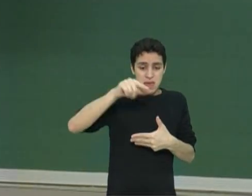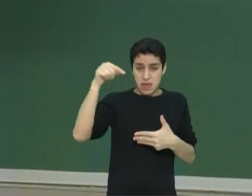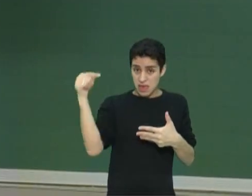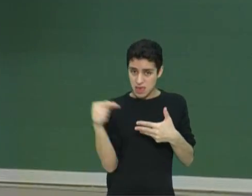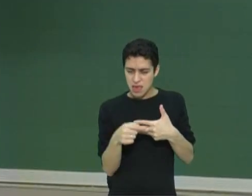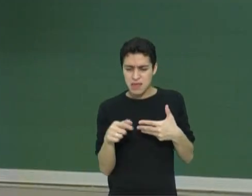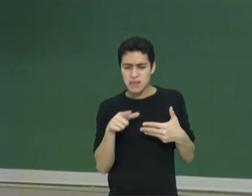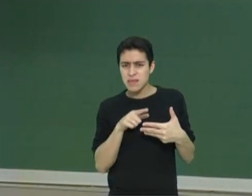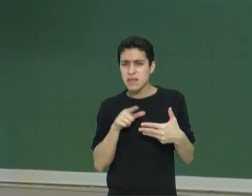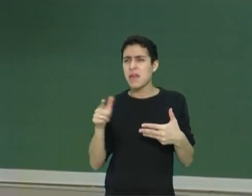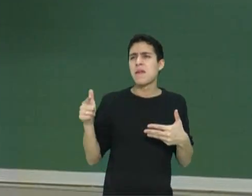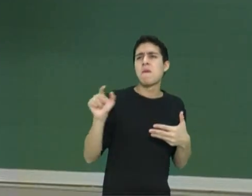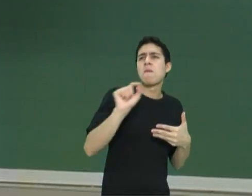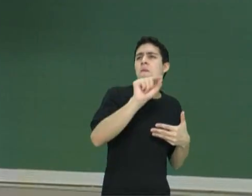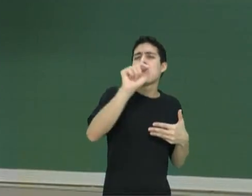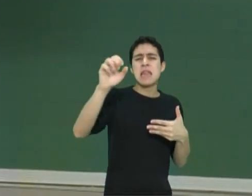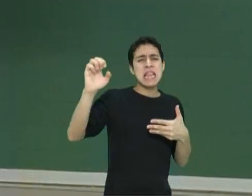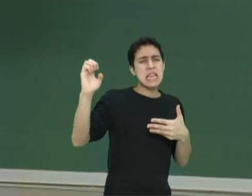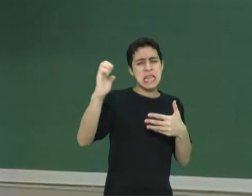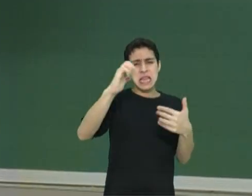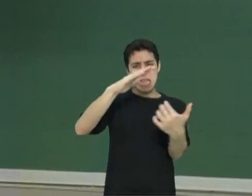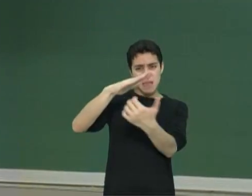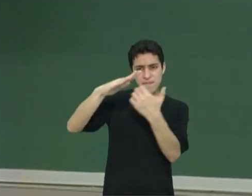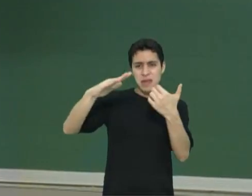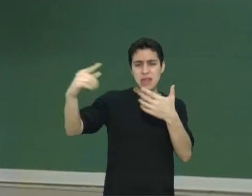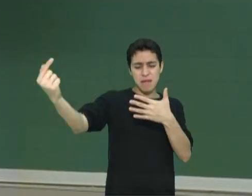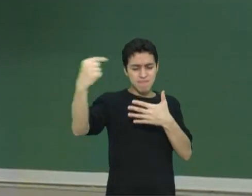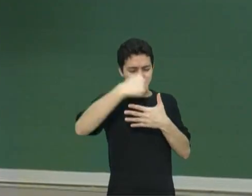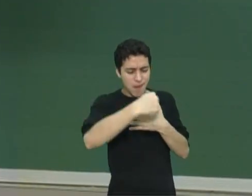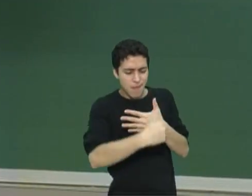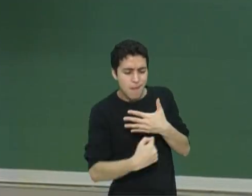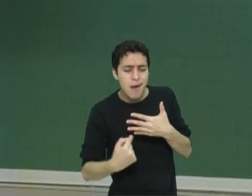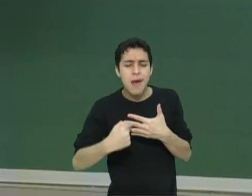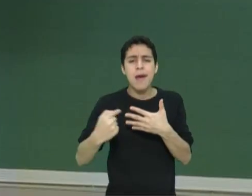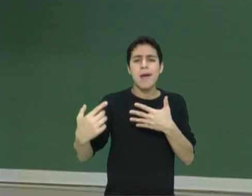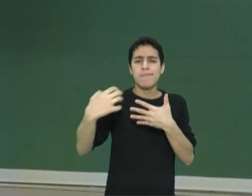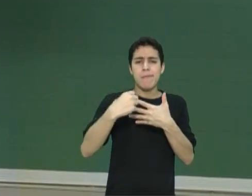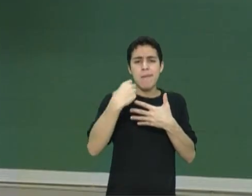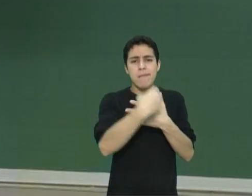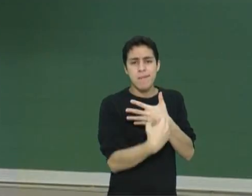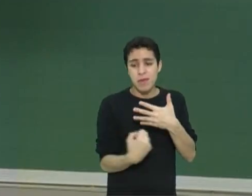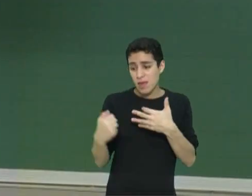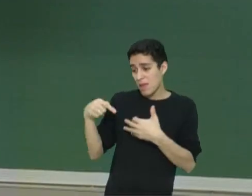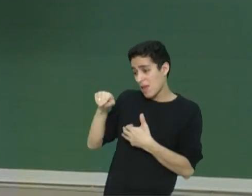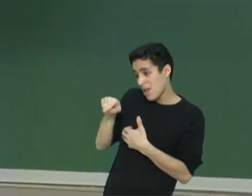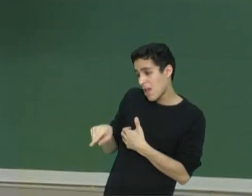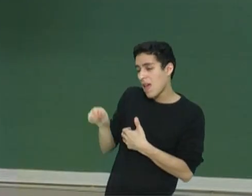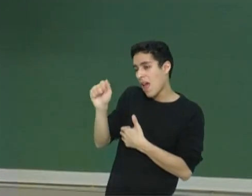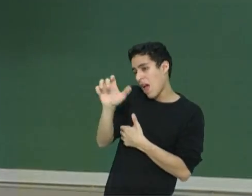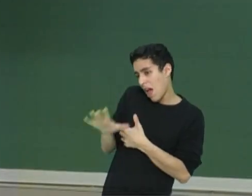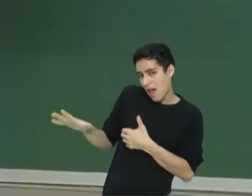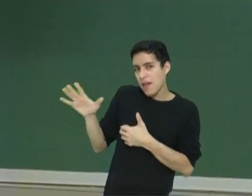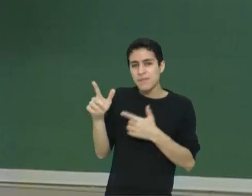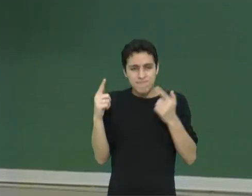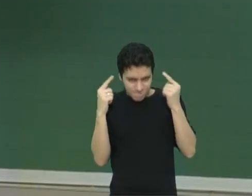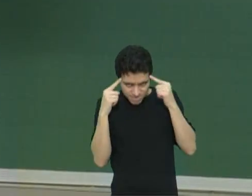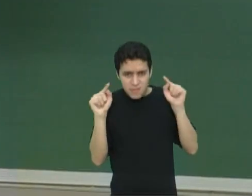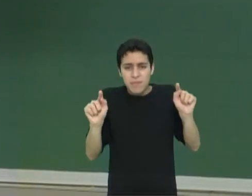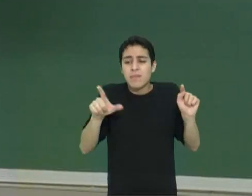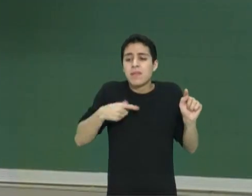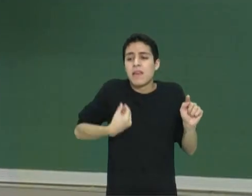abriga dezenas de multinacionais na Ásia os continentes existe a presença de uma